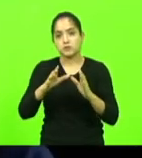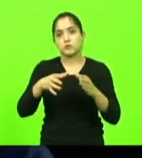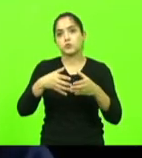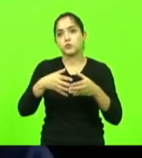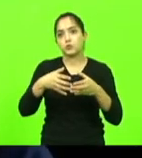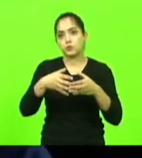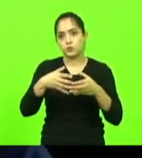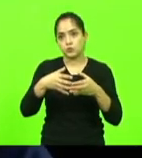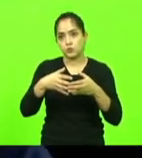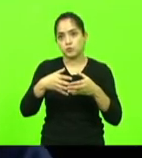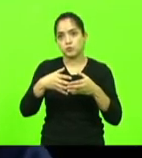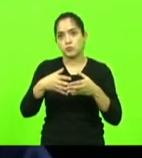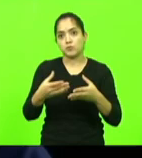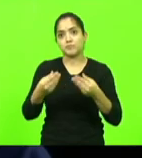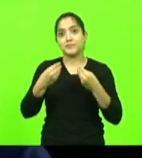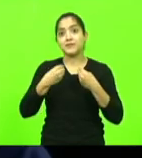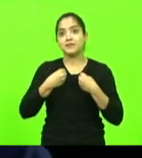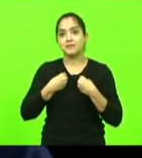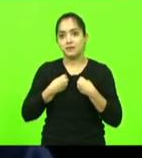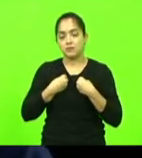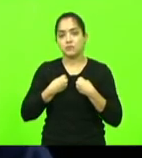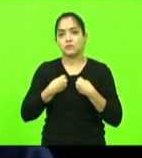em me dar